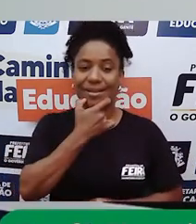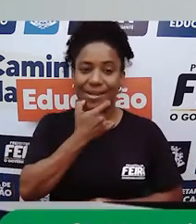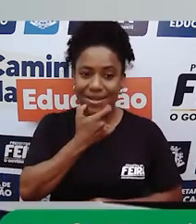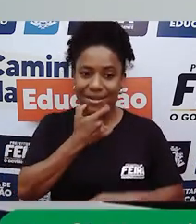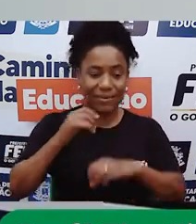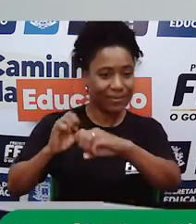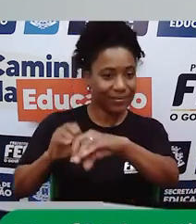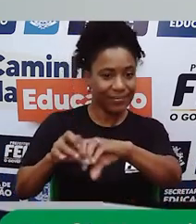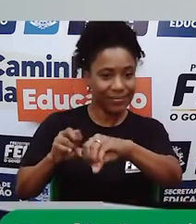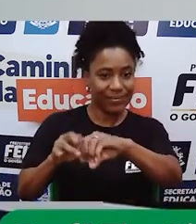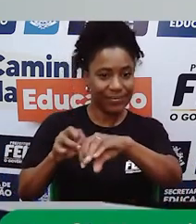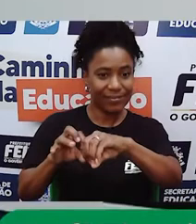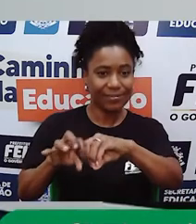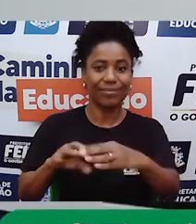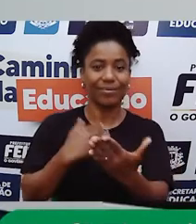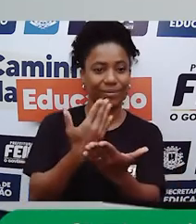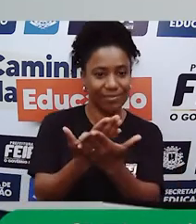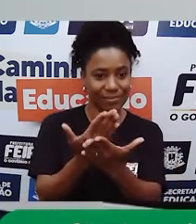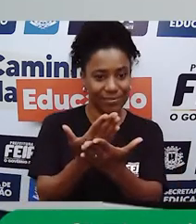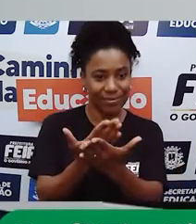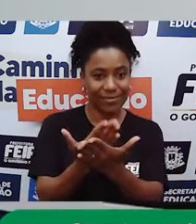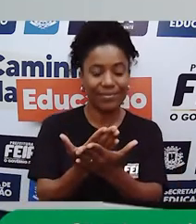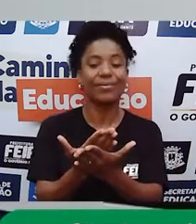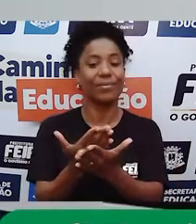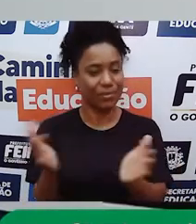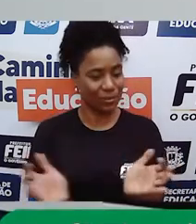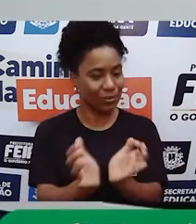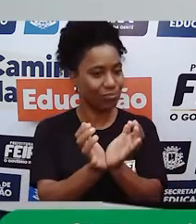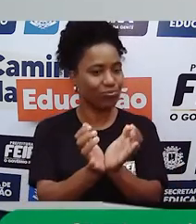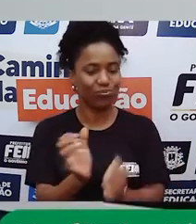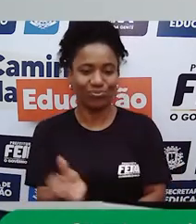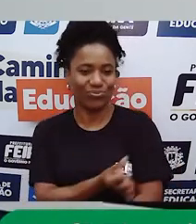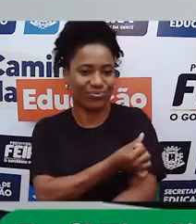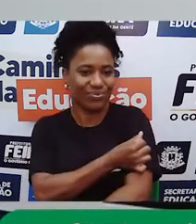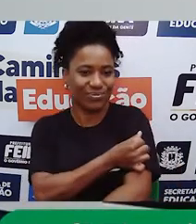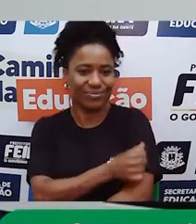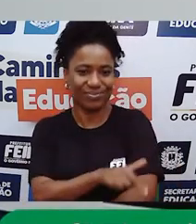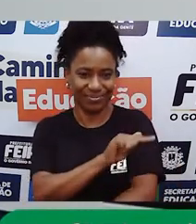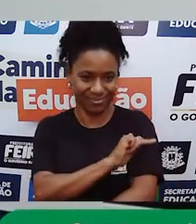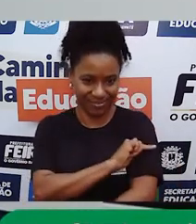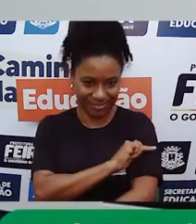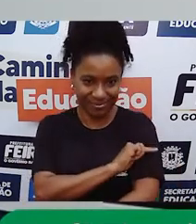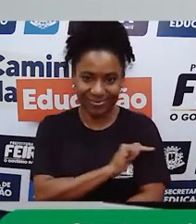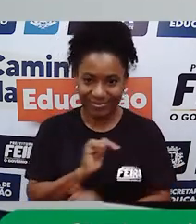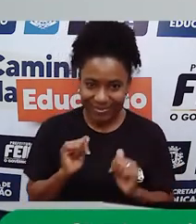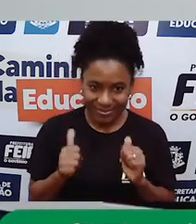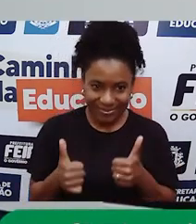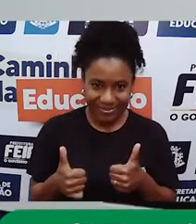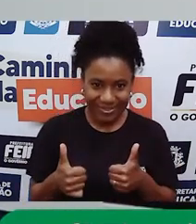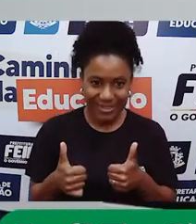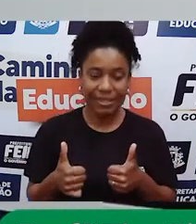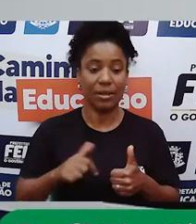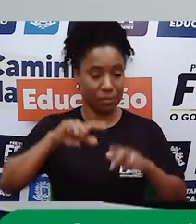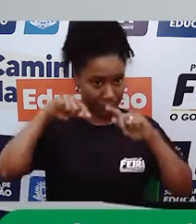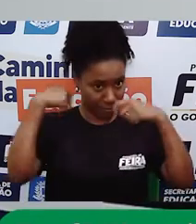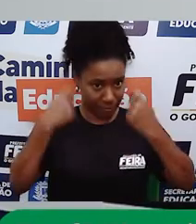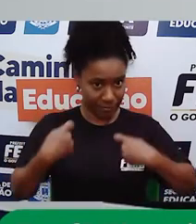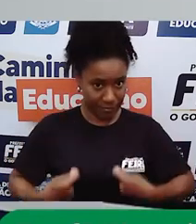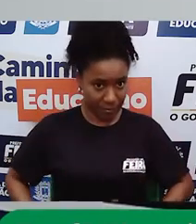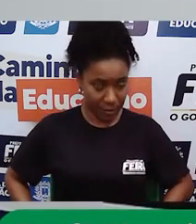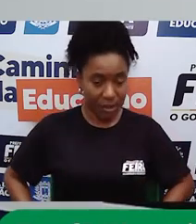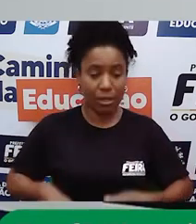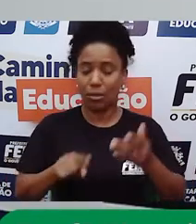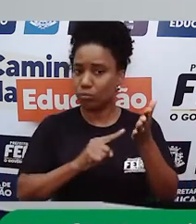para os nossos estudantes do sexto e sétimo anos, ok? Eu sou parda,